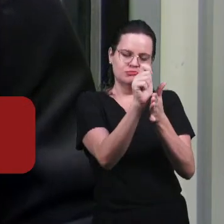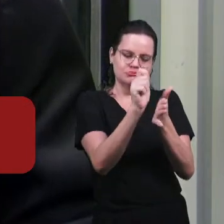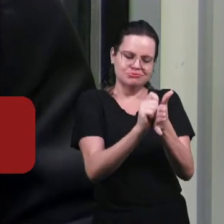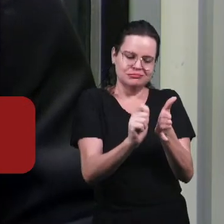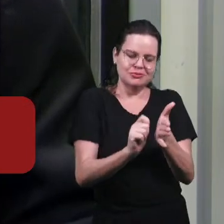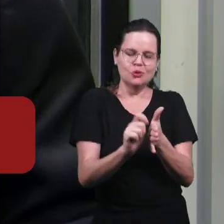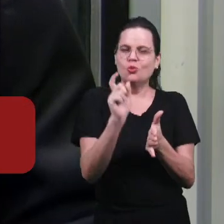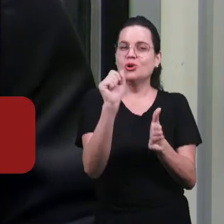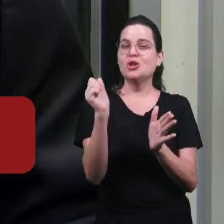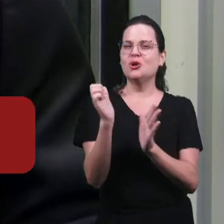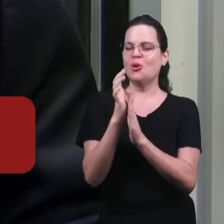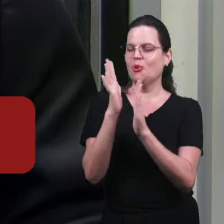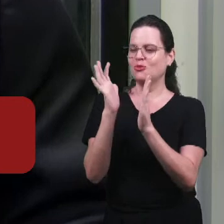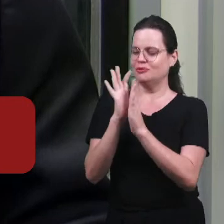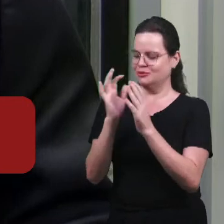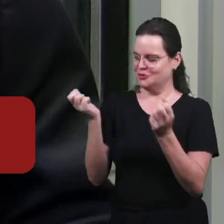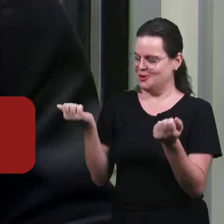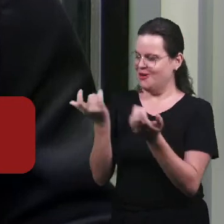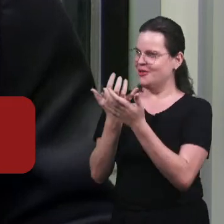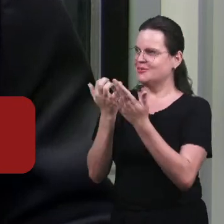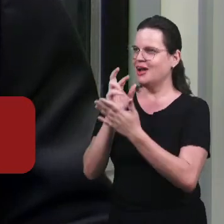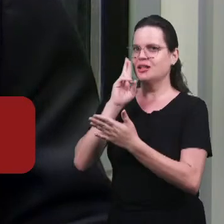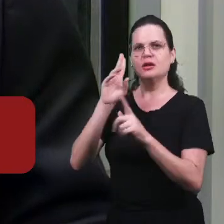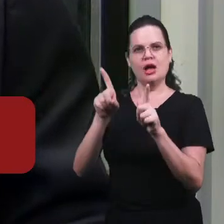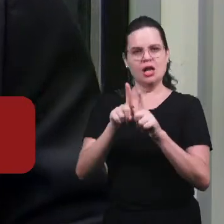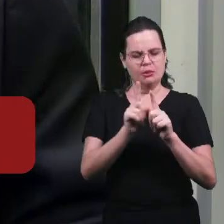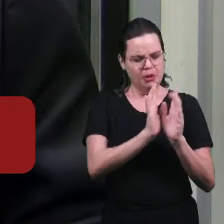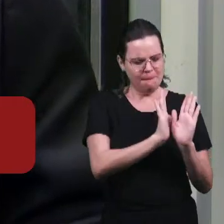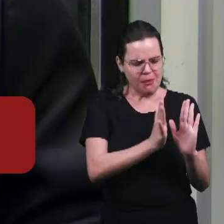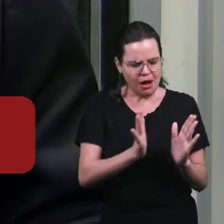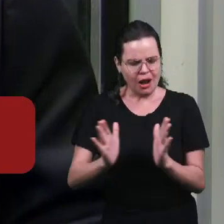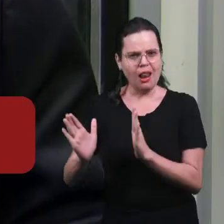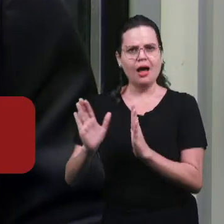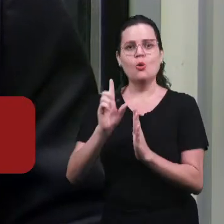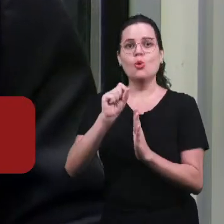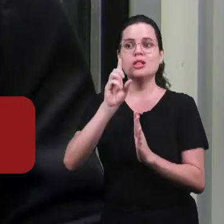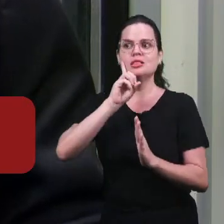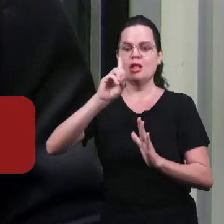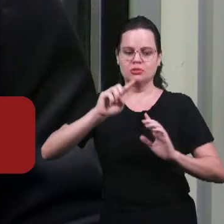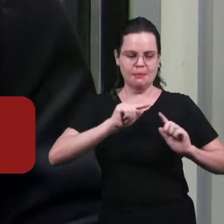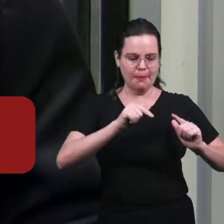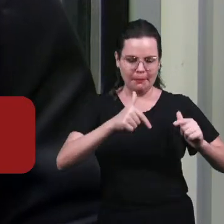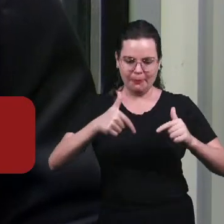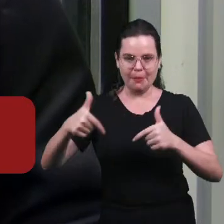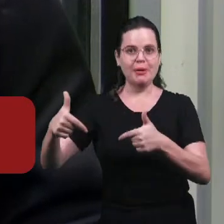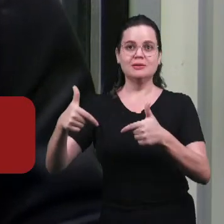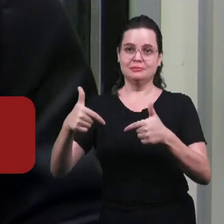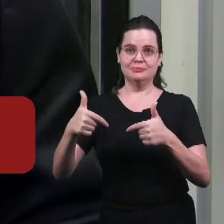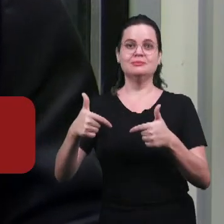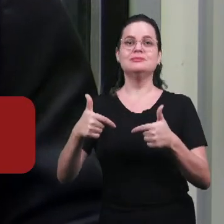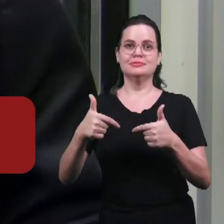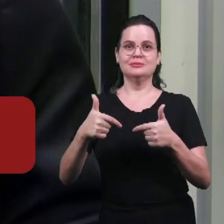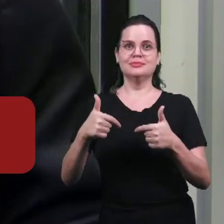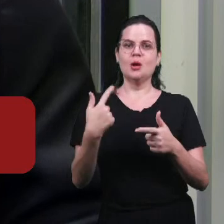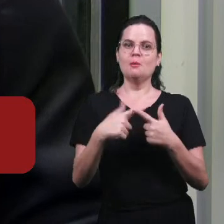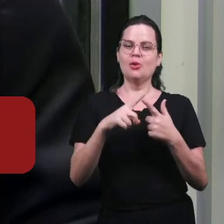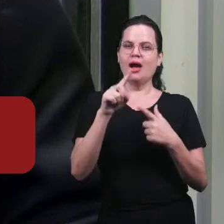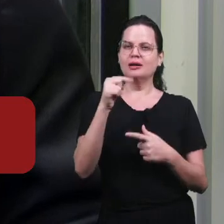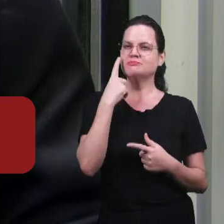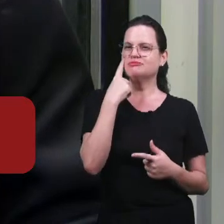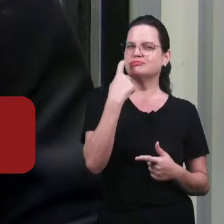louvor, da glorificação e do processo que Deus operou na vida dele. E aqui é interessante